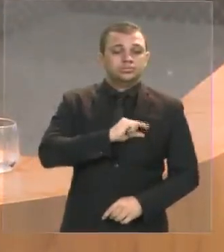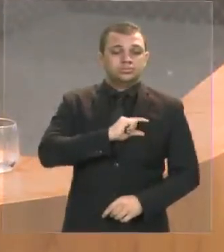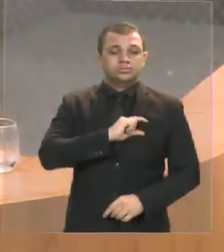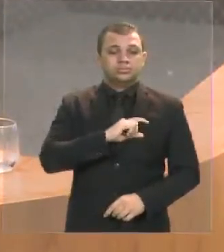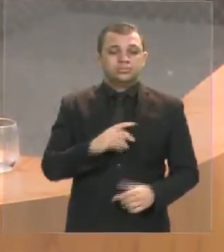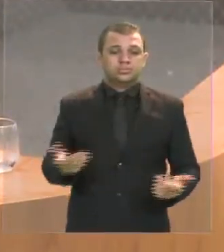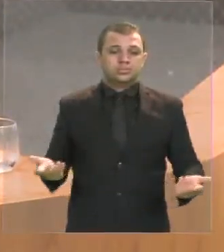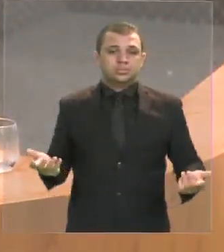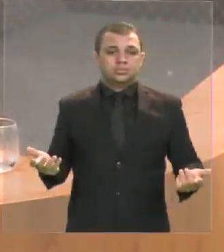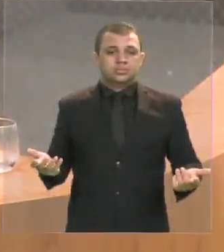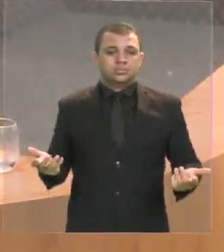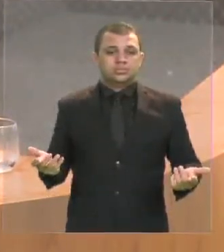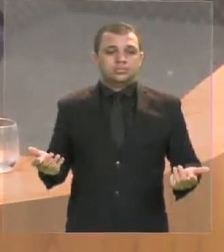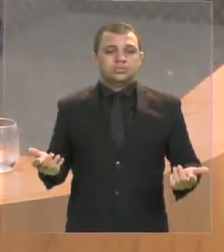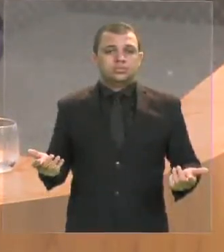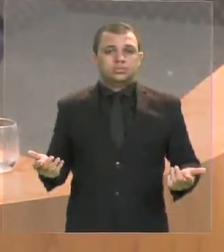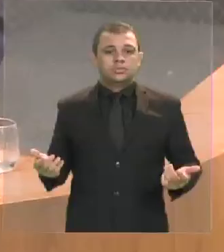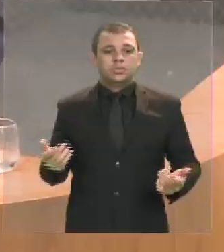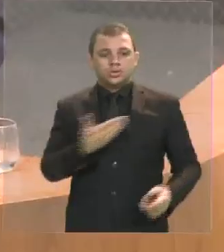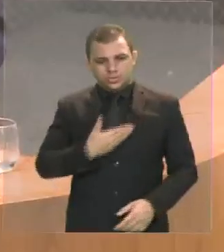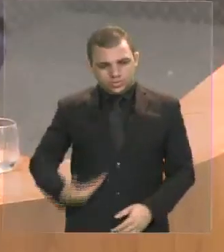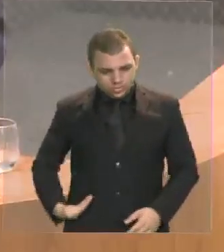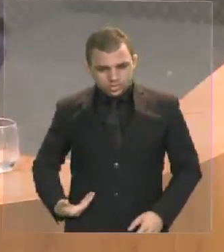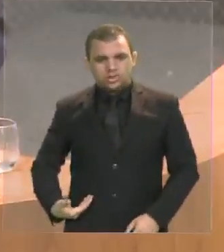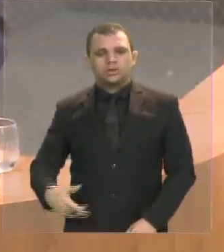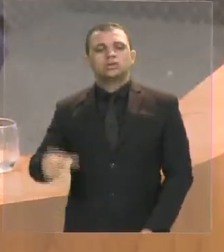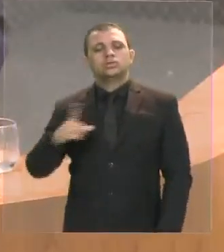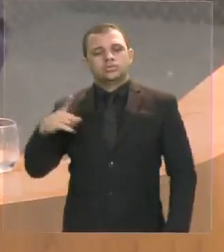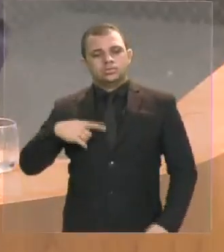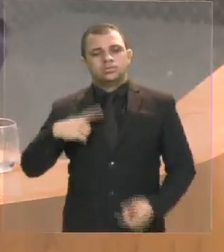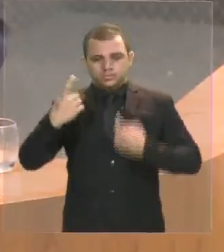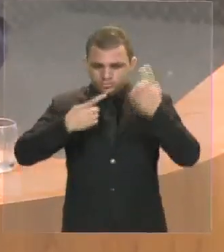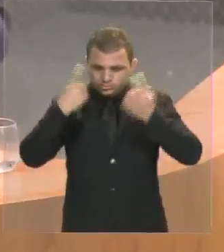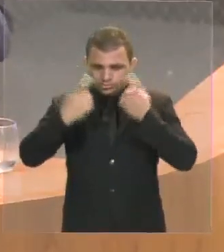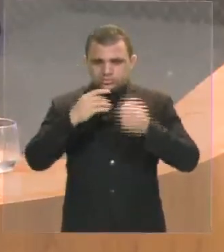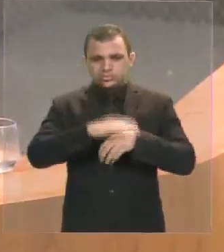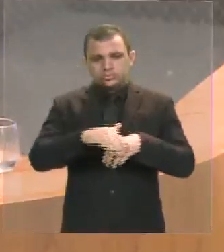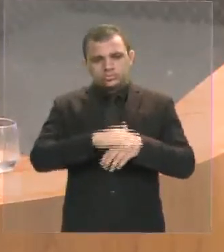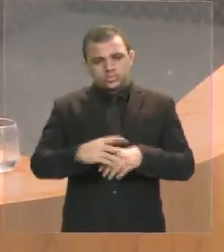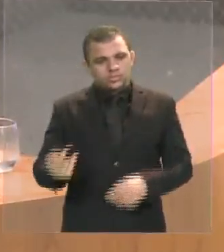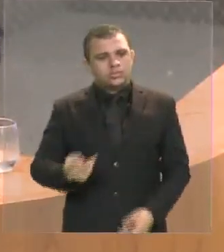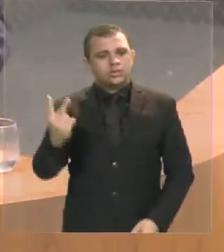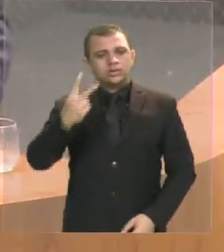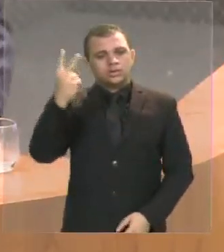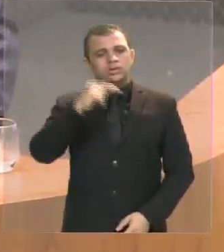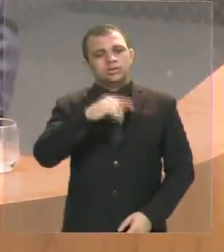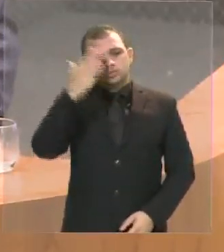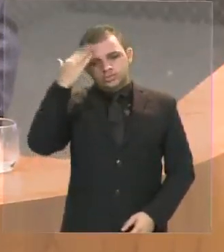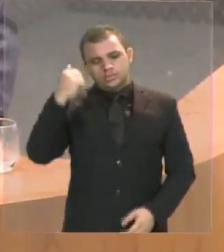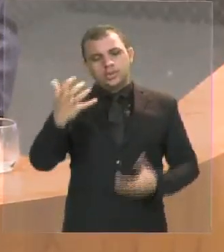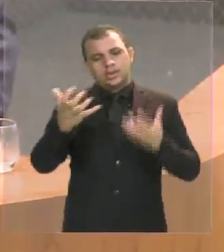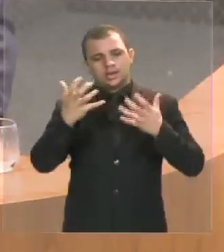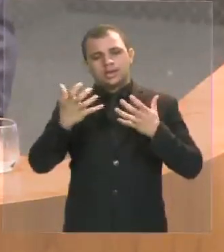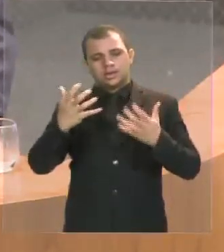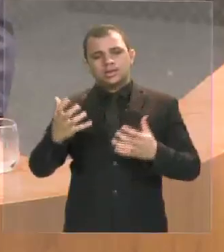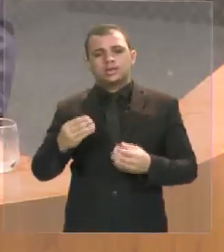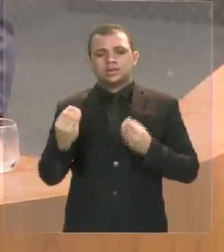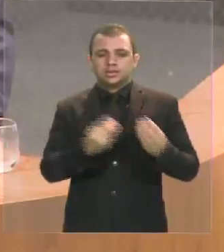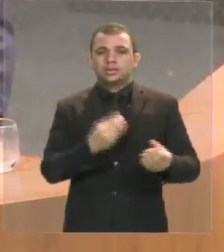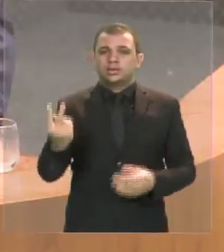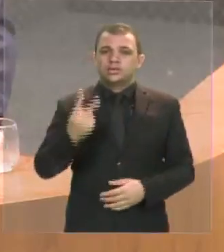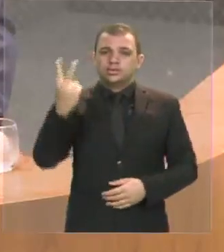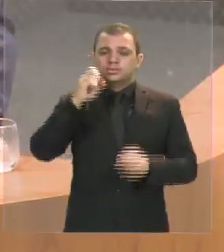pela valorização que tem demonstrado a vontade de valorizar o sistema